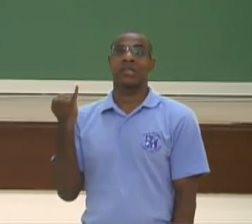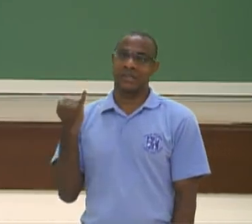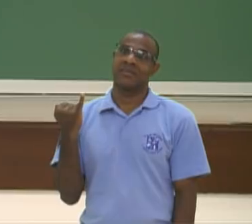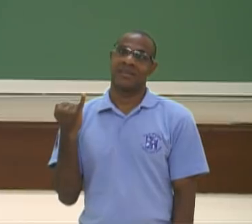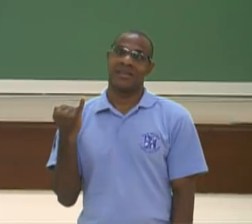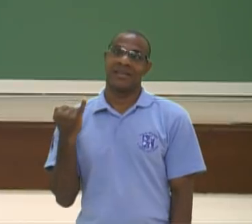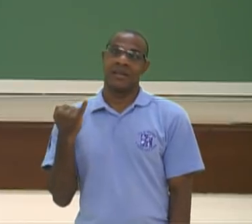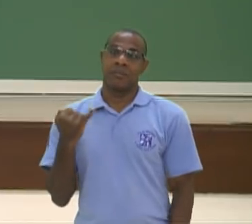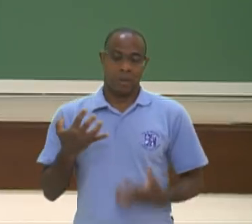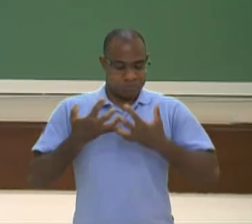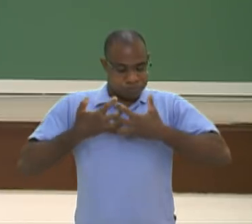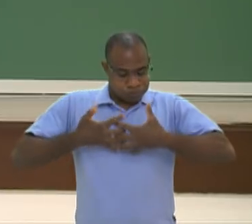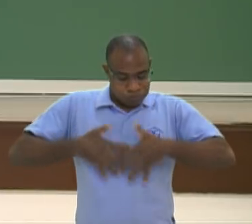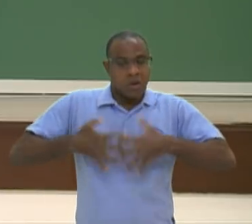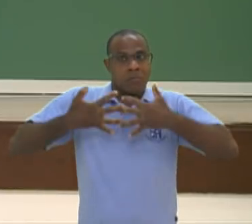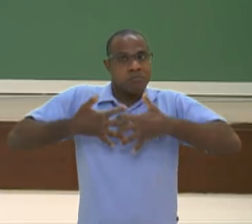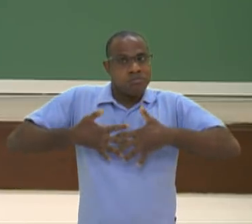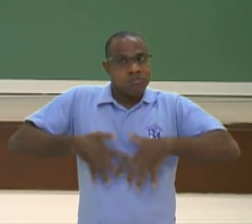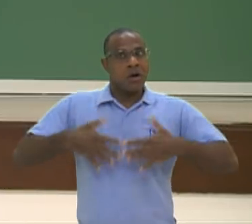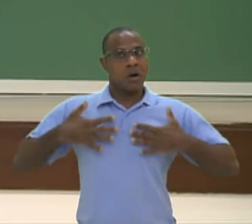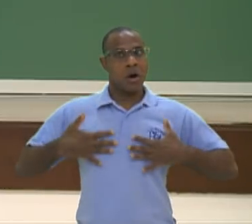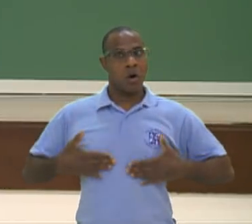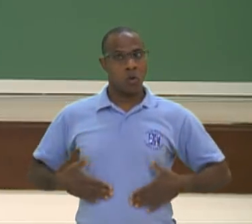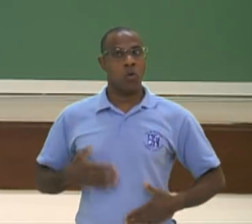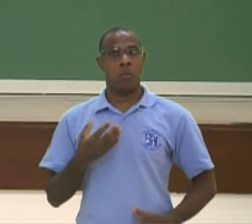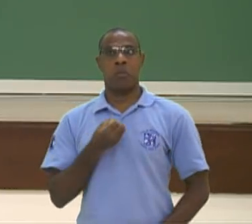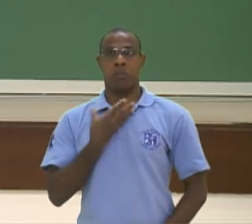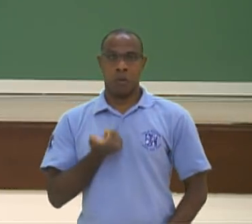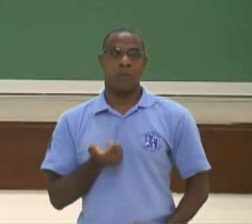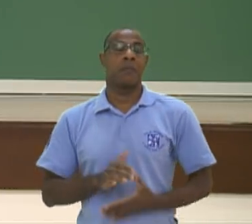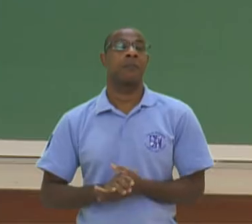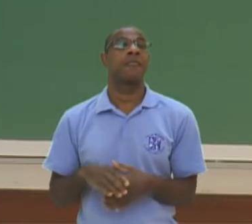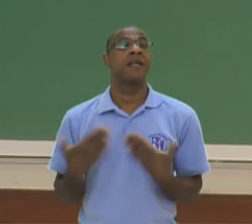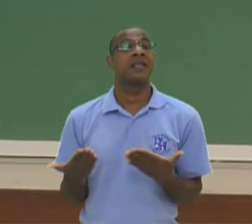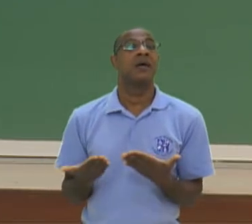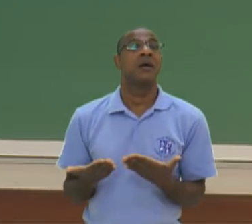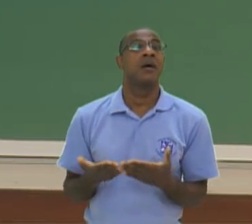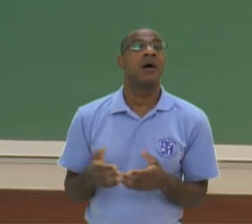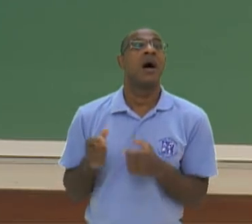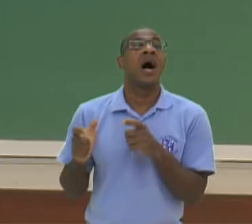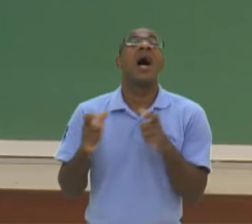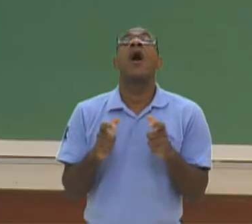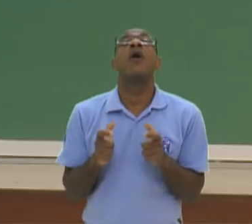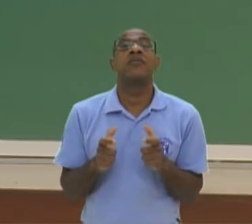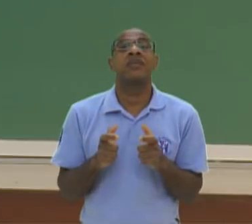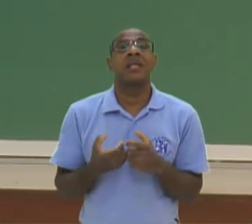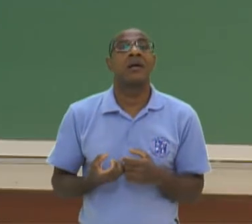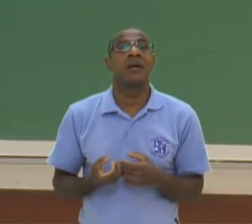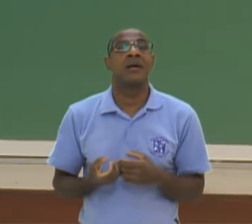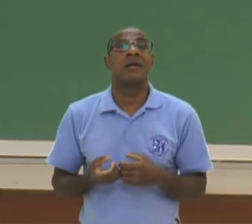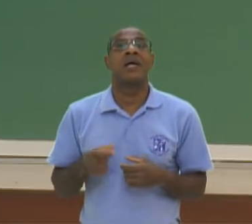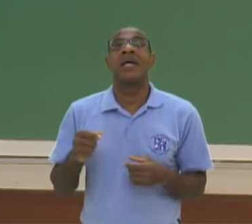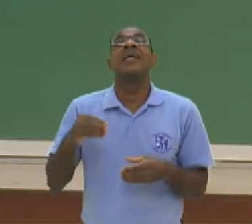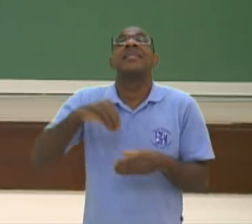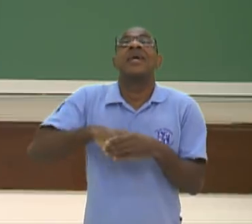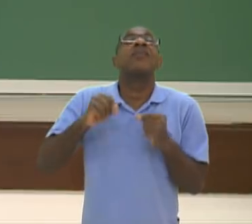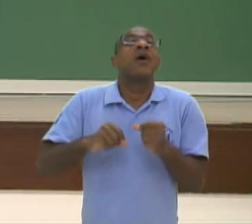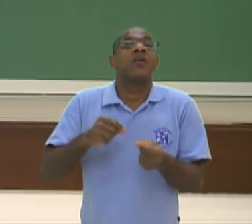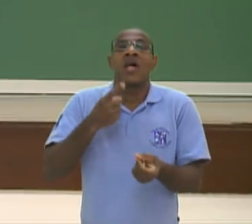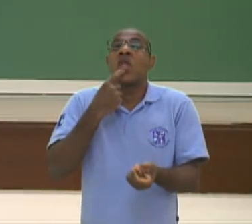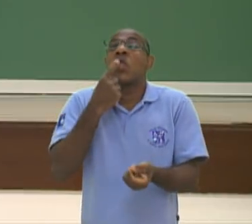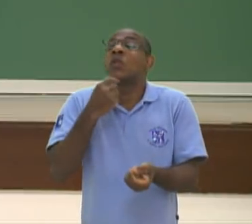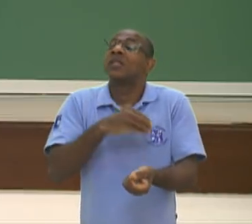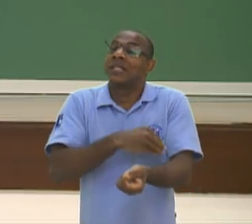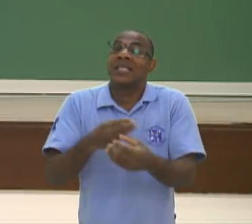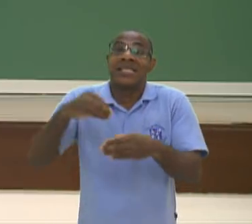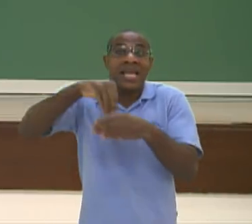para o bom funcionamento do corpo. E quanto a essas glândulas, onde que elas lançam seus produtos? Na corrente sanguínea, né?